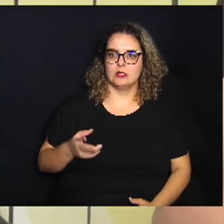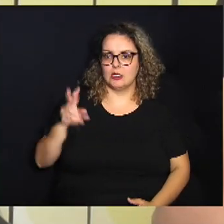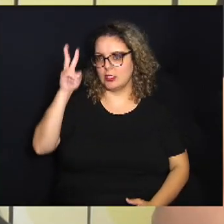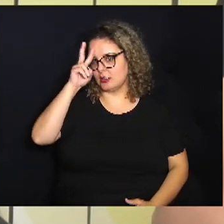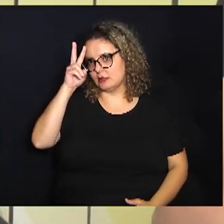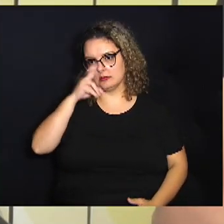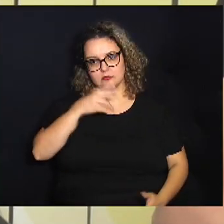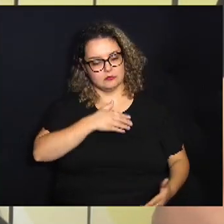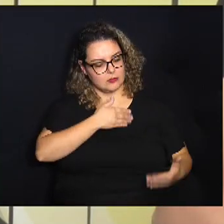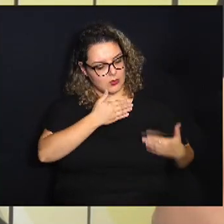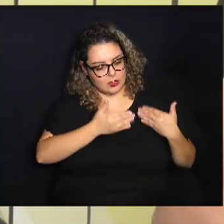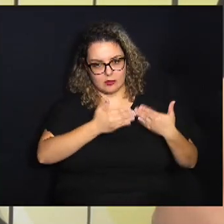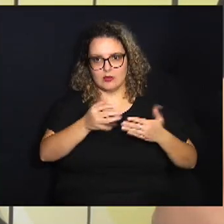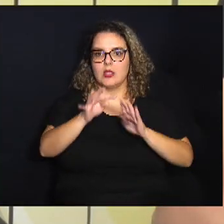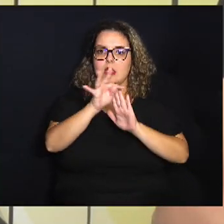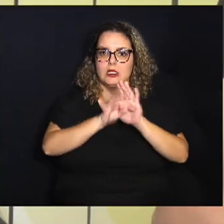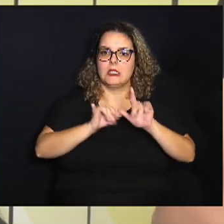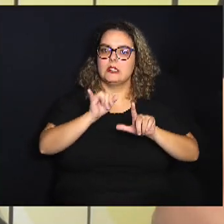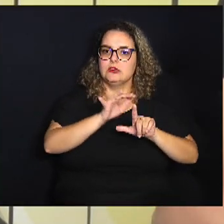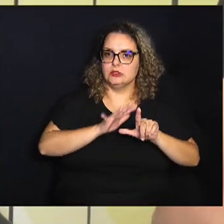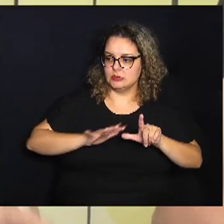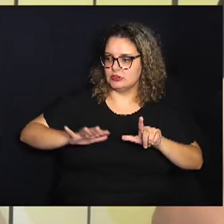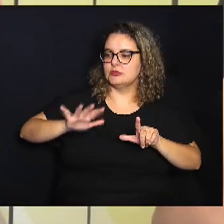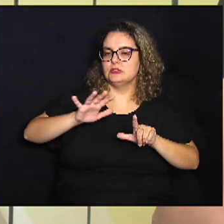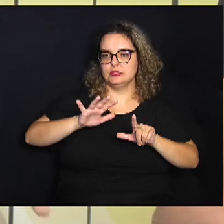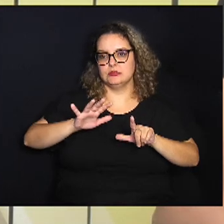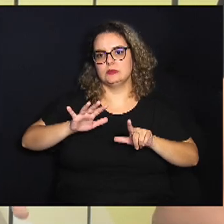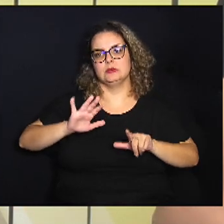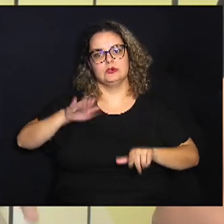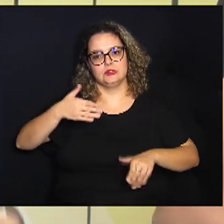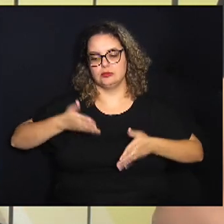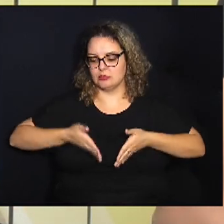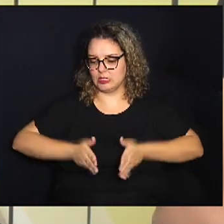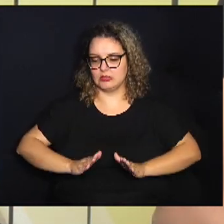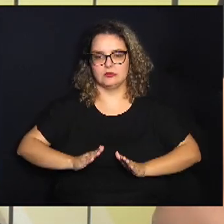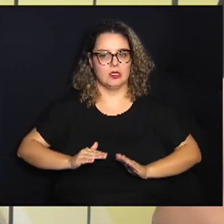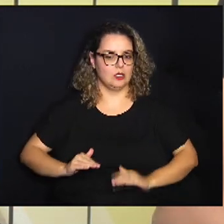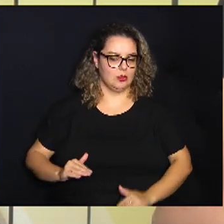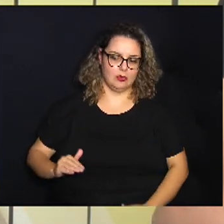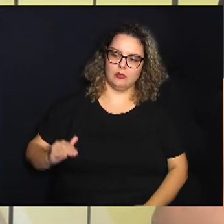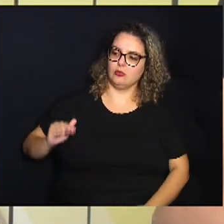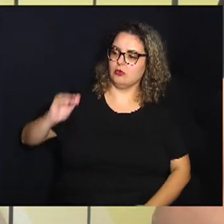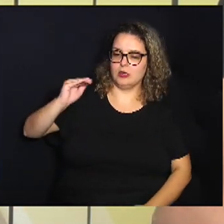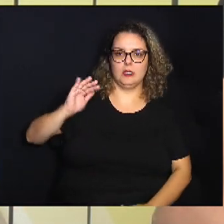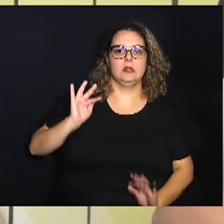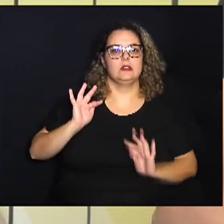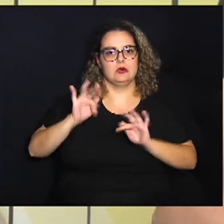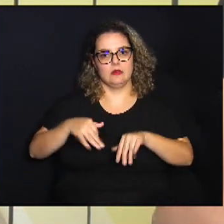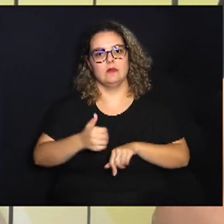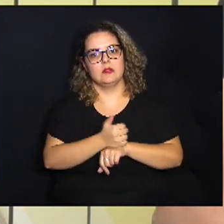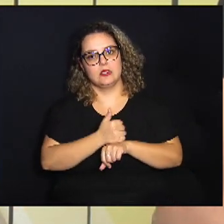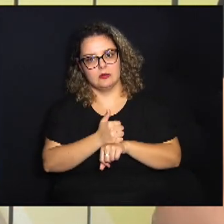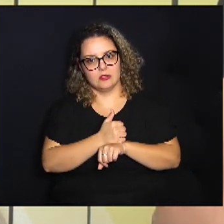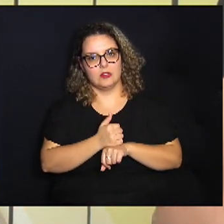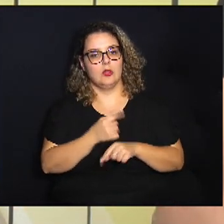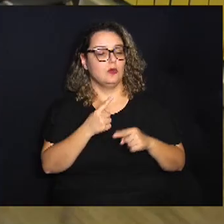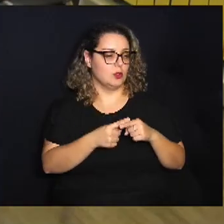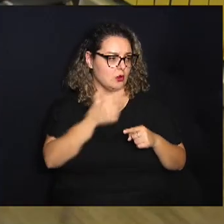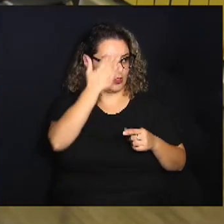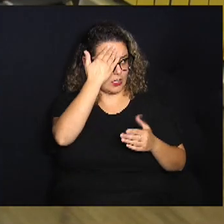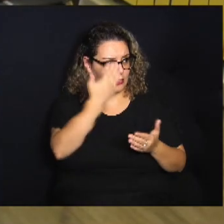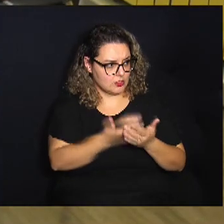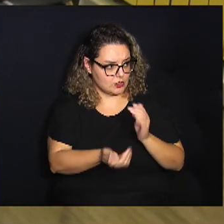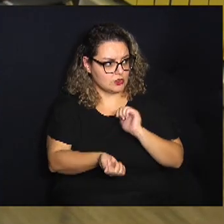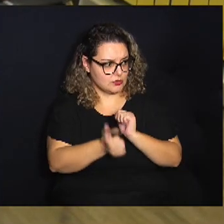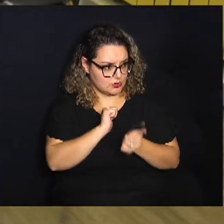dele em texto e imagem, desde quando nasceu até o encerramento da carreira. Porque eu acredito que no